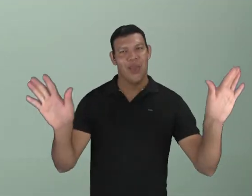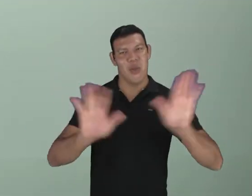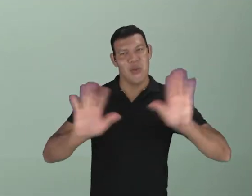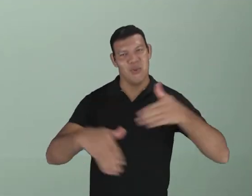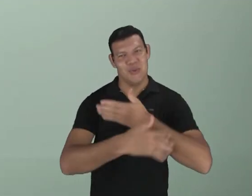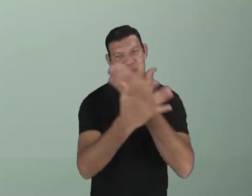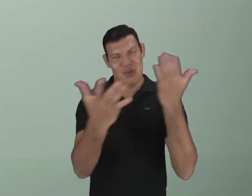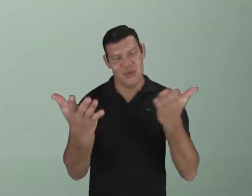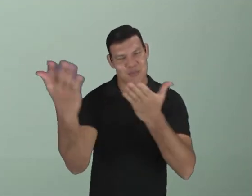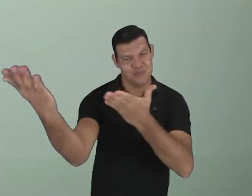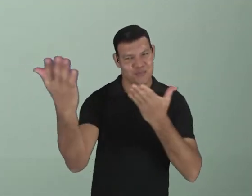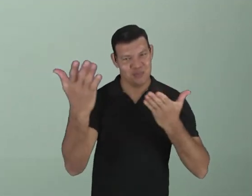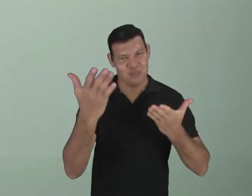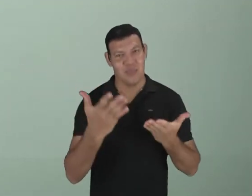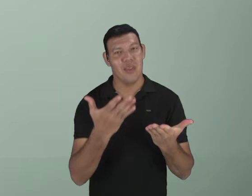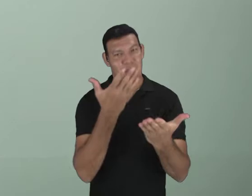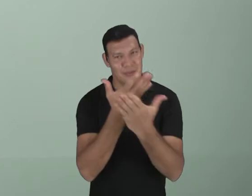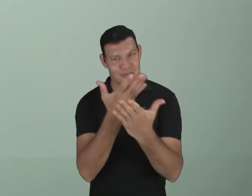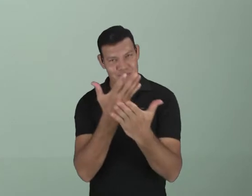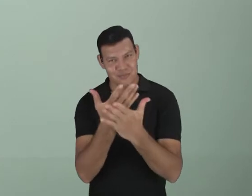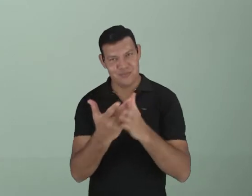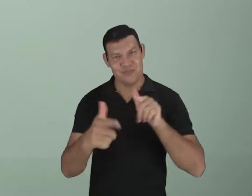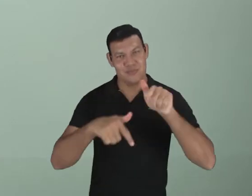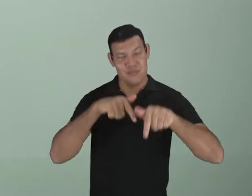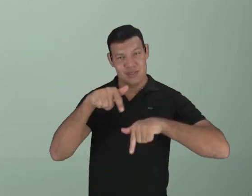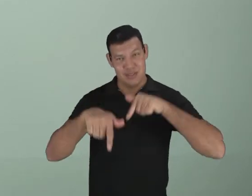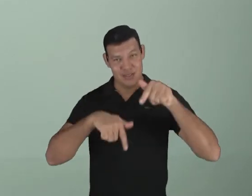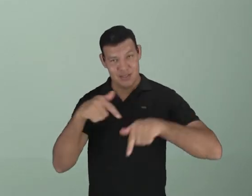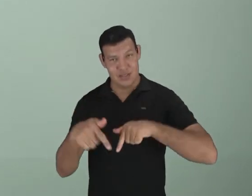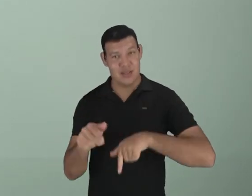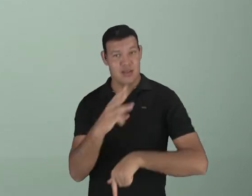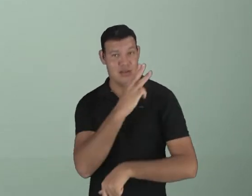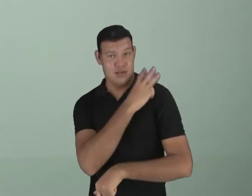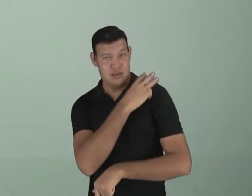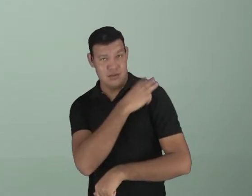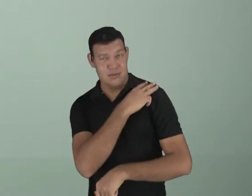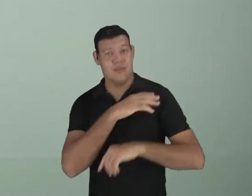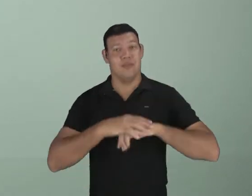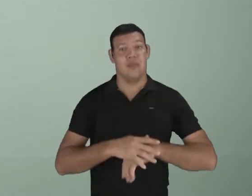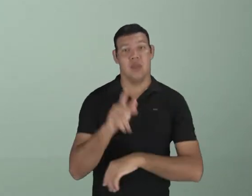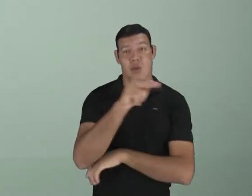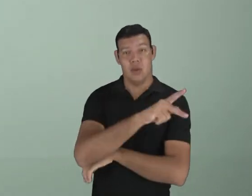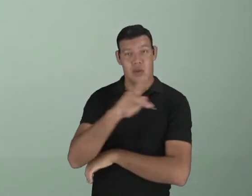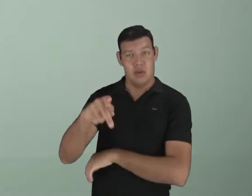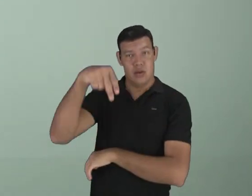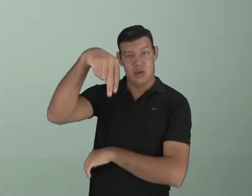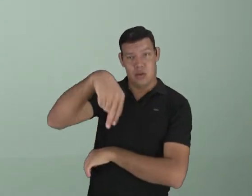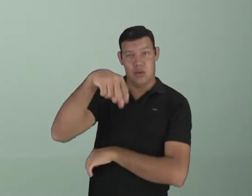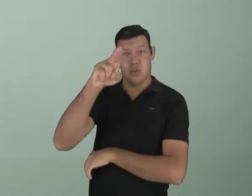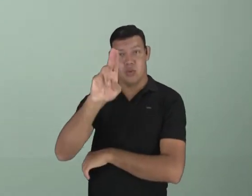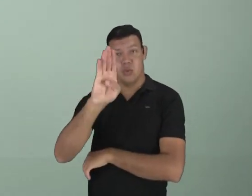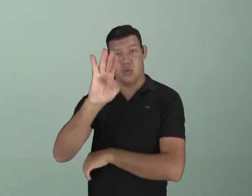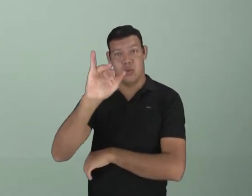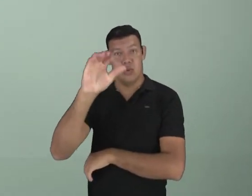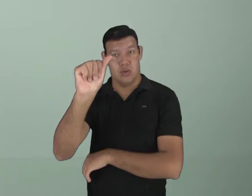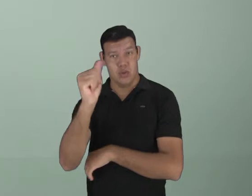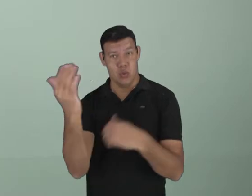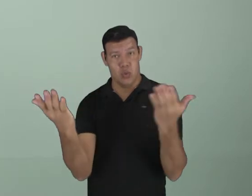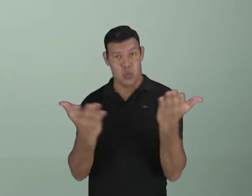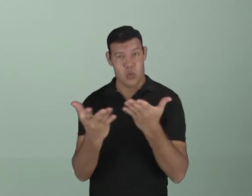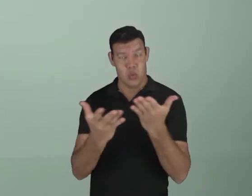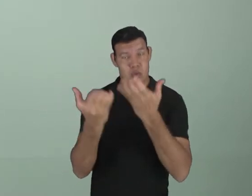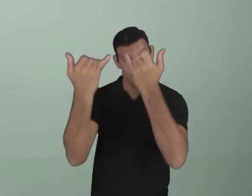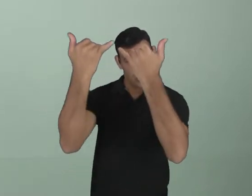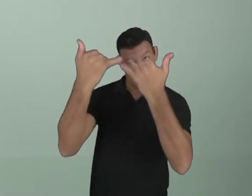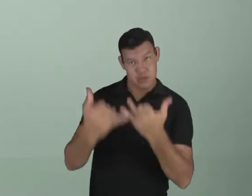Olá, pessoal! Sejam bem-vindos a mais uma aula de Química da terceira série. Sou a professora Núbia e hoje a gente vai falar sobre